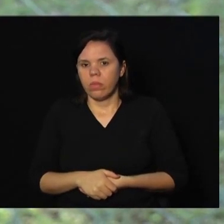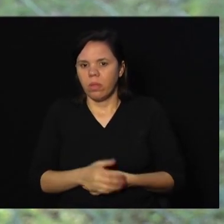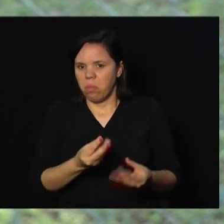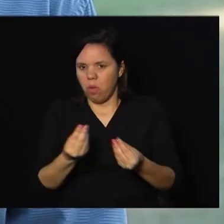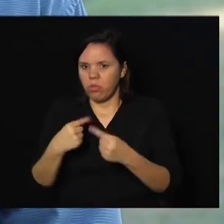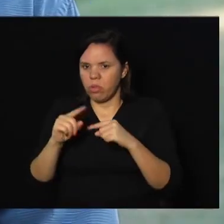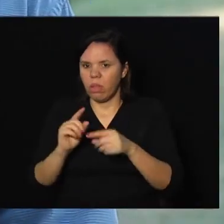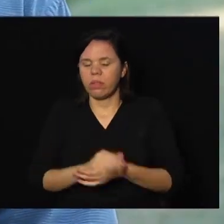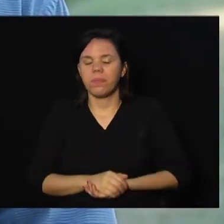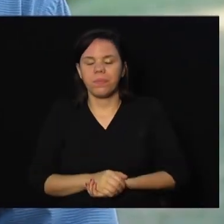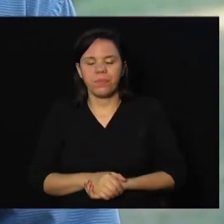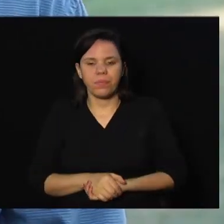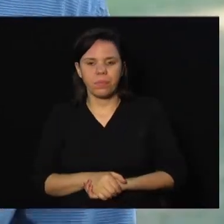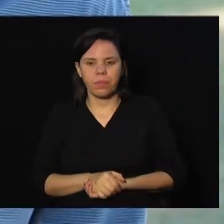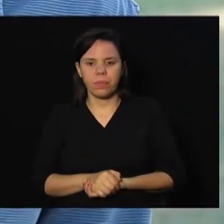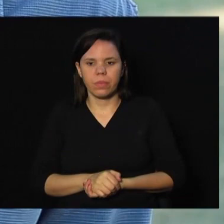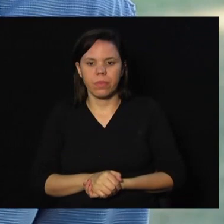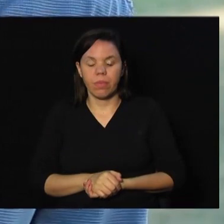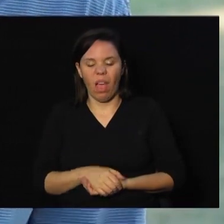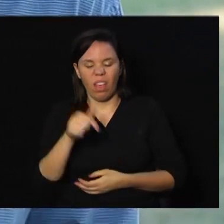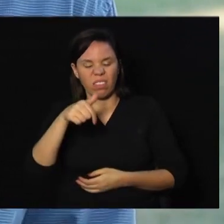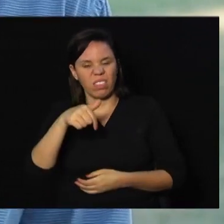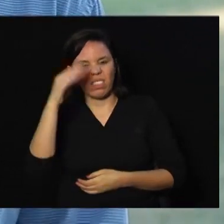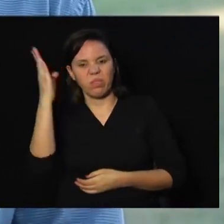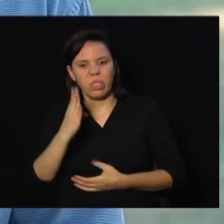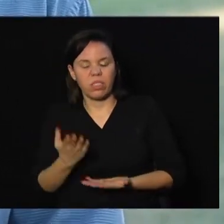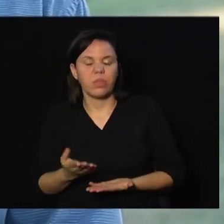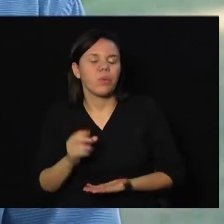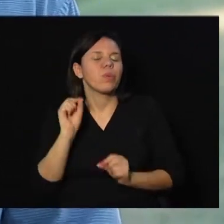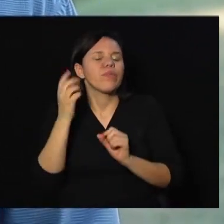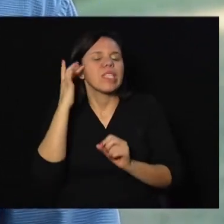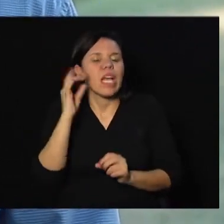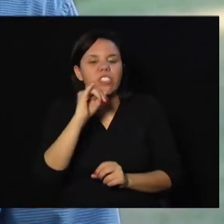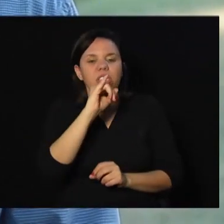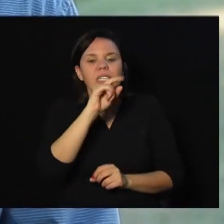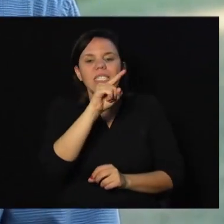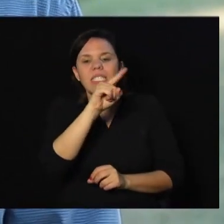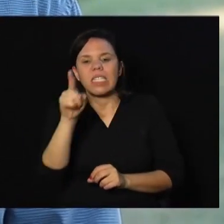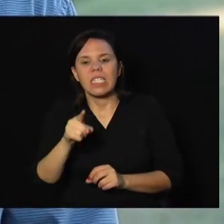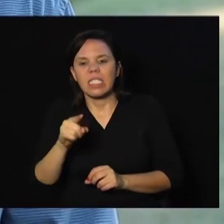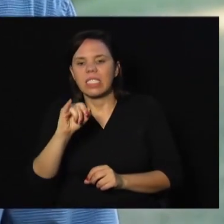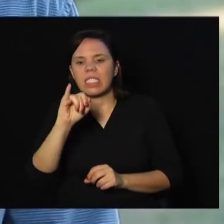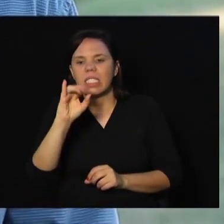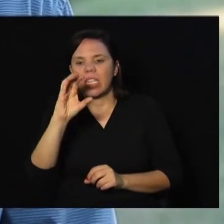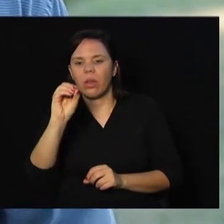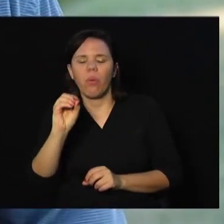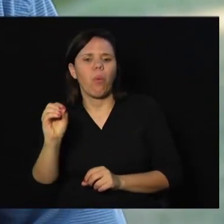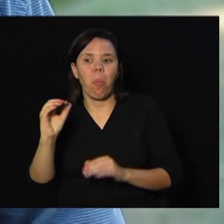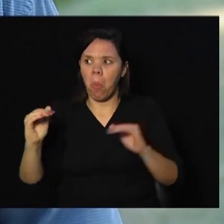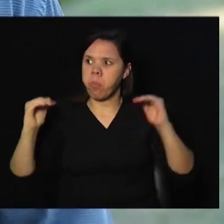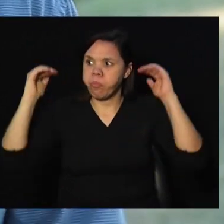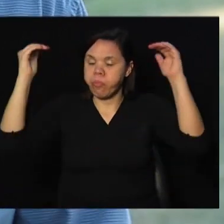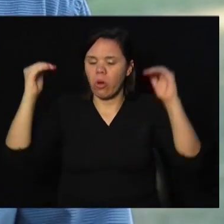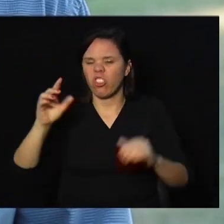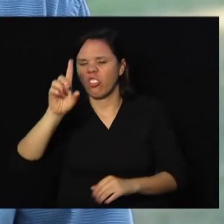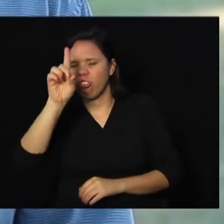insucesso, né? Falando sobre essa instabilidade no Brasil, Zico, maior ídolo da história do Flamengo, foi diretor, não